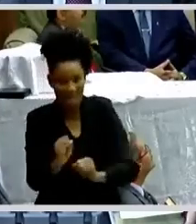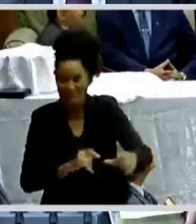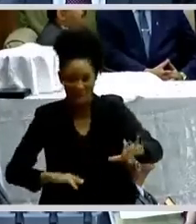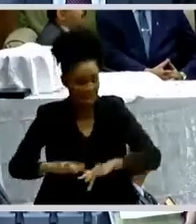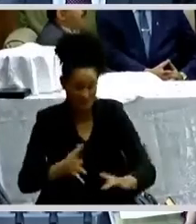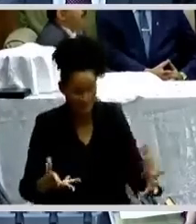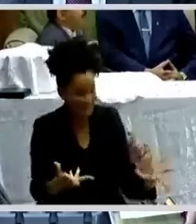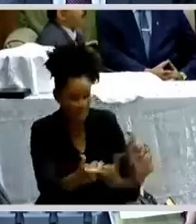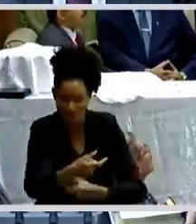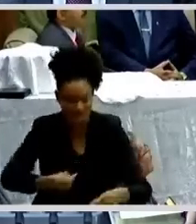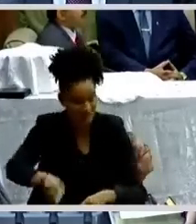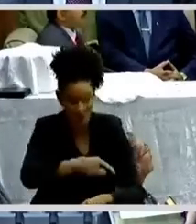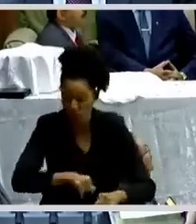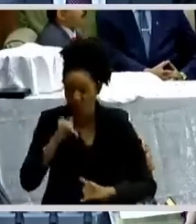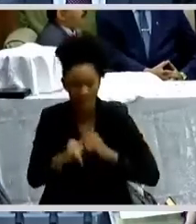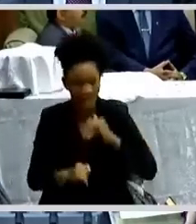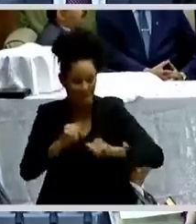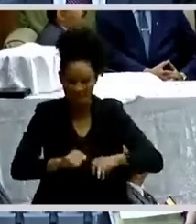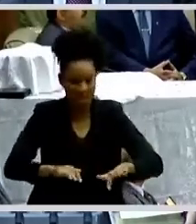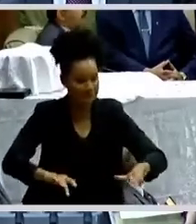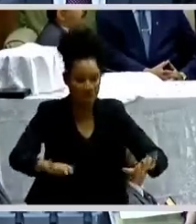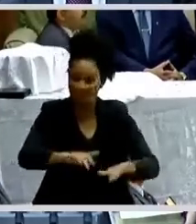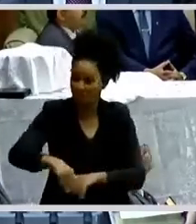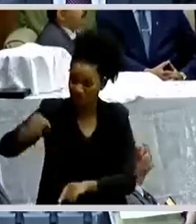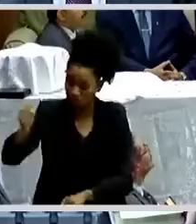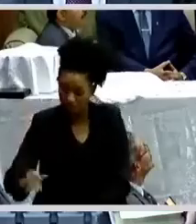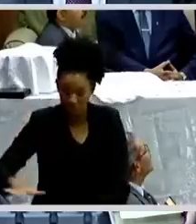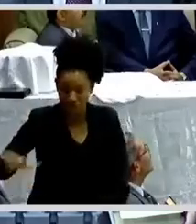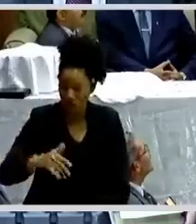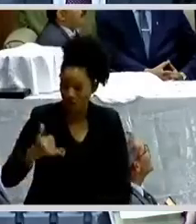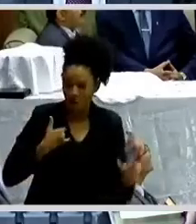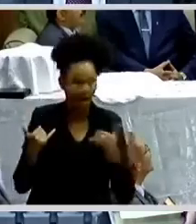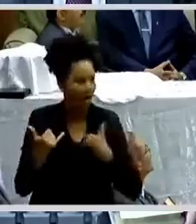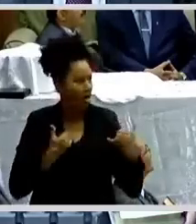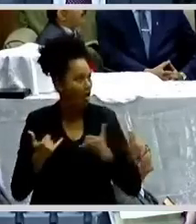maravilha. Aí a notícia chega lá no sul.